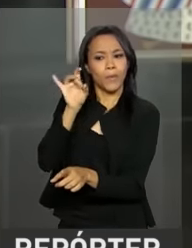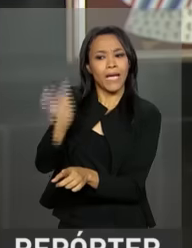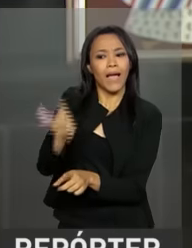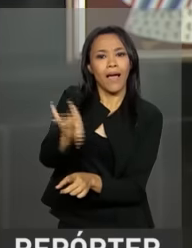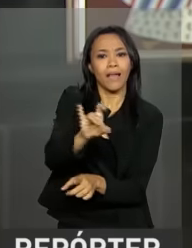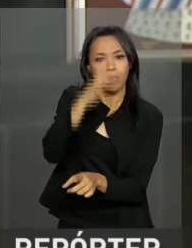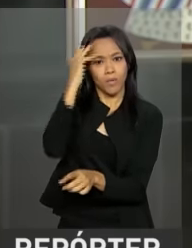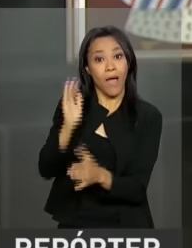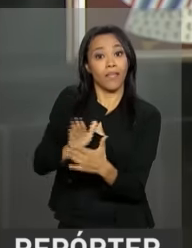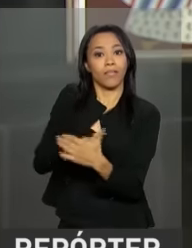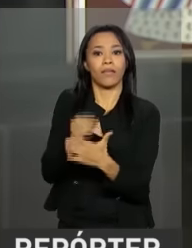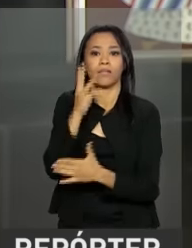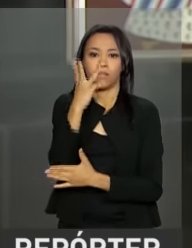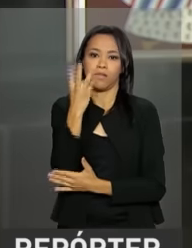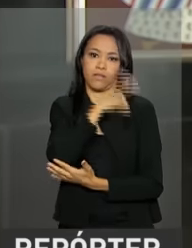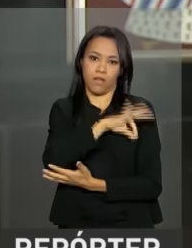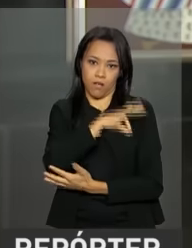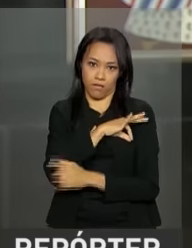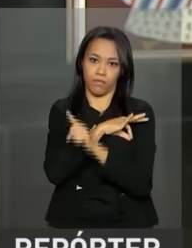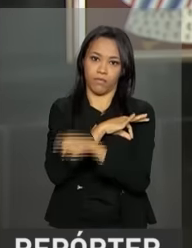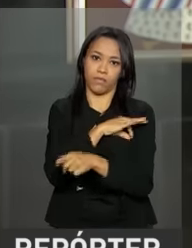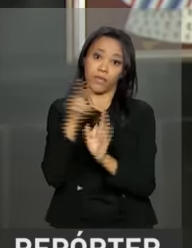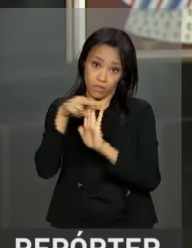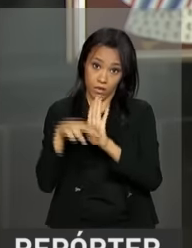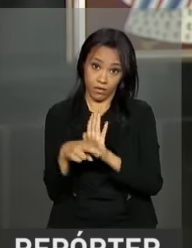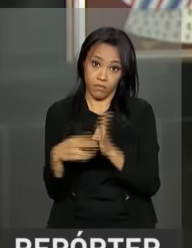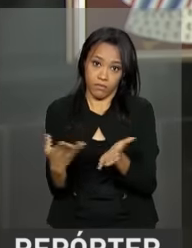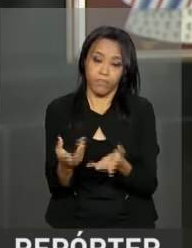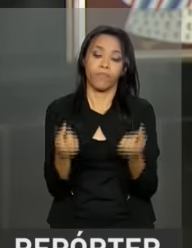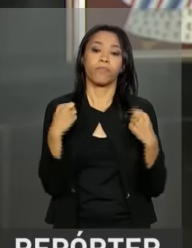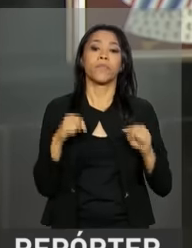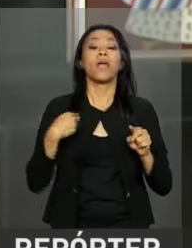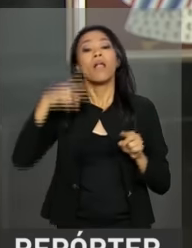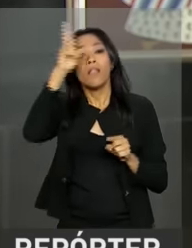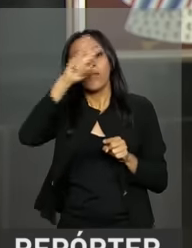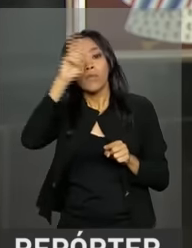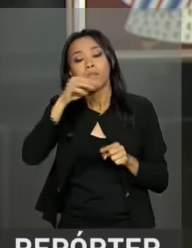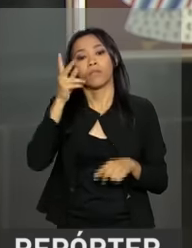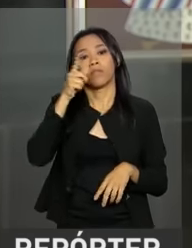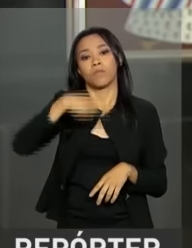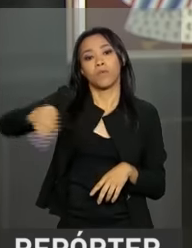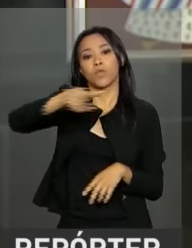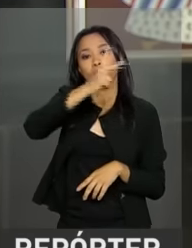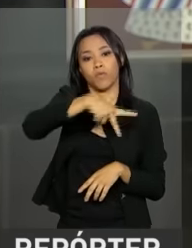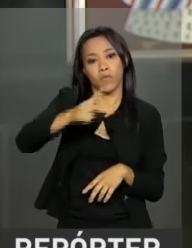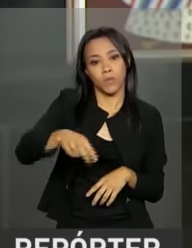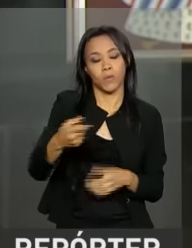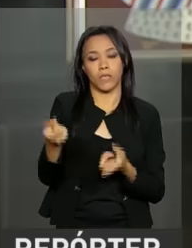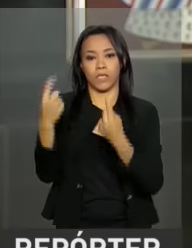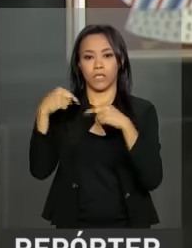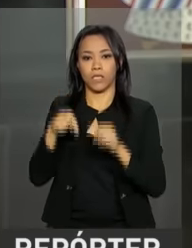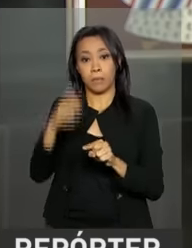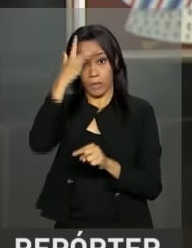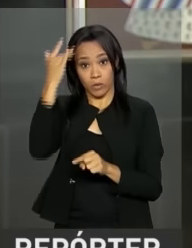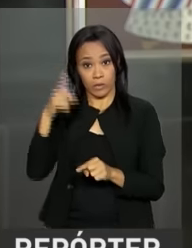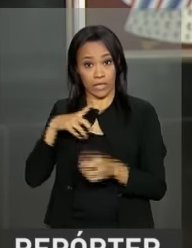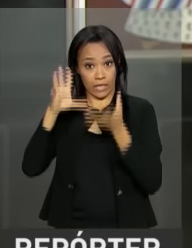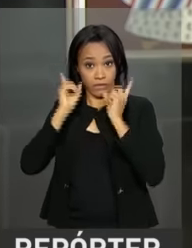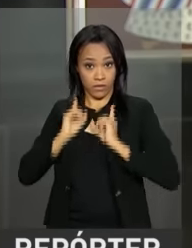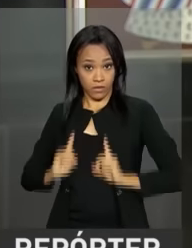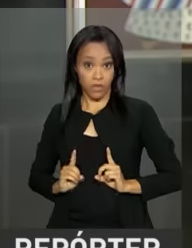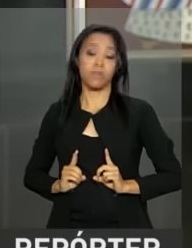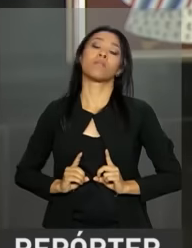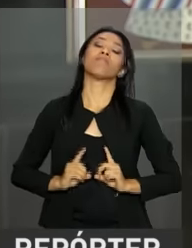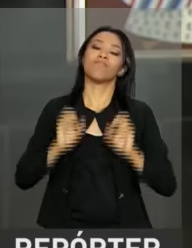até três salários mínimos Lembrando que professores da rede pública e também pessoas com deficiência